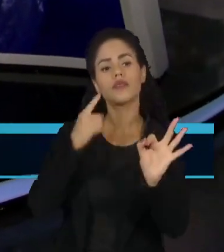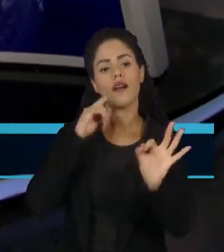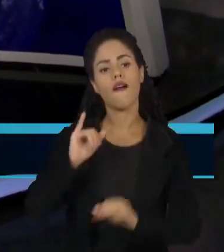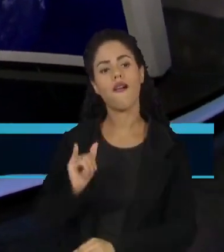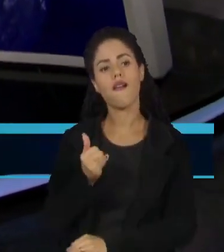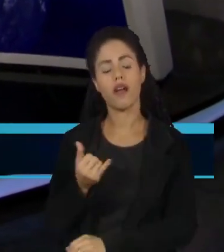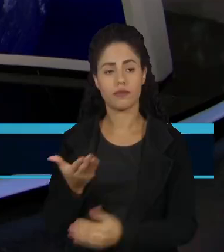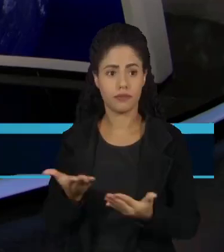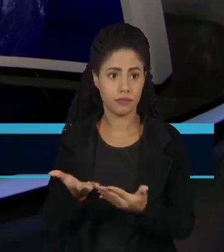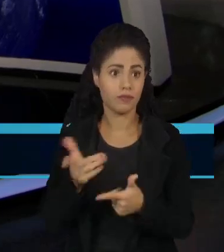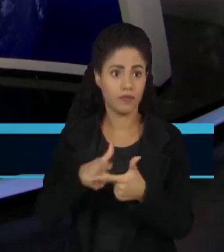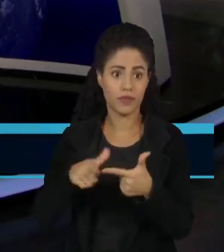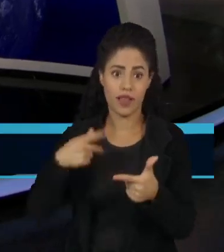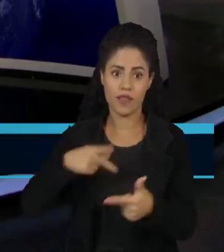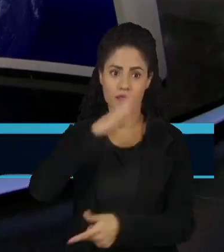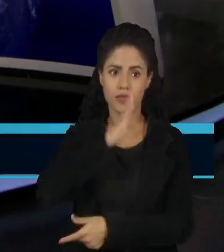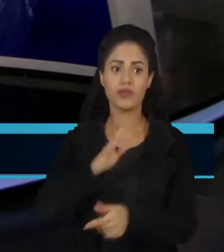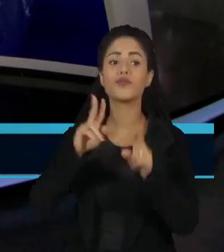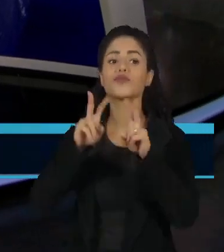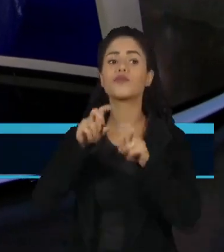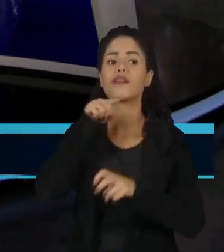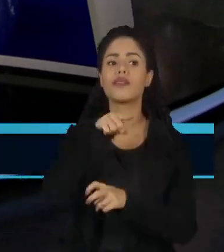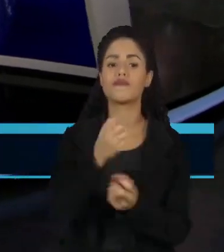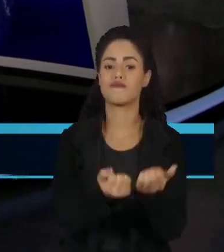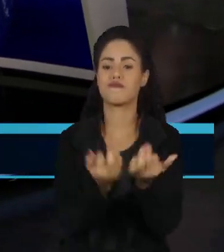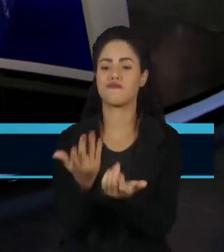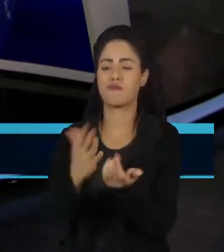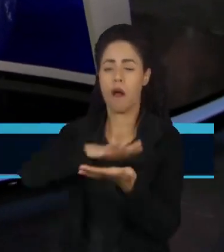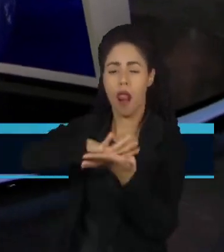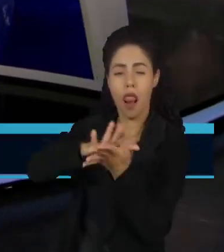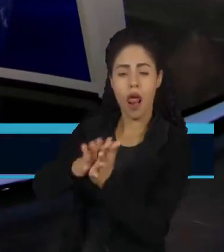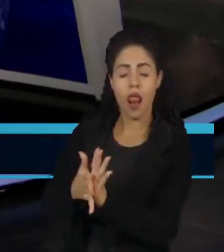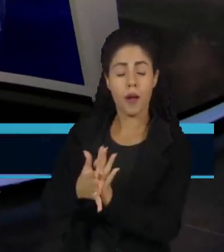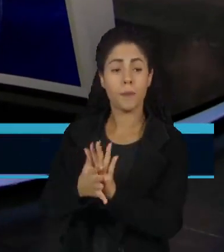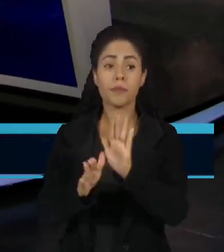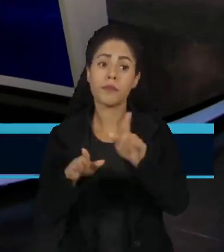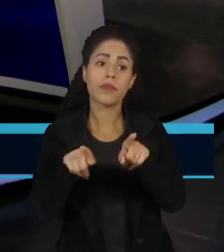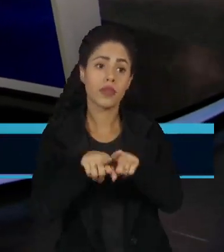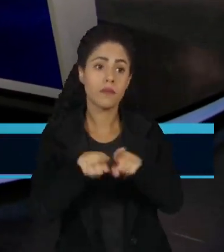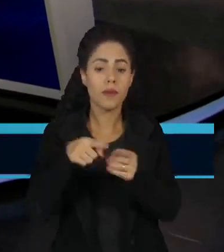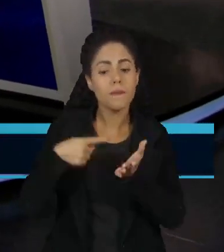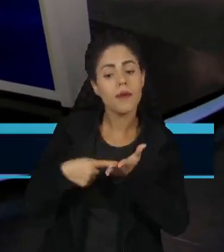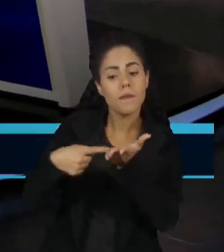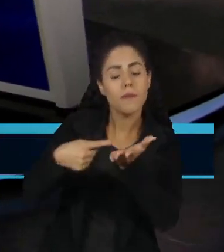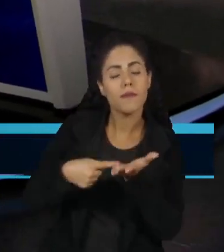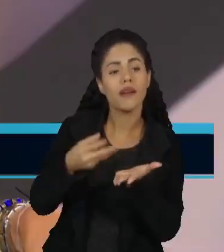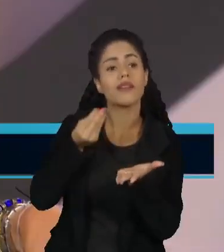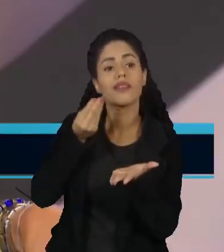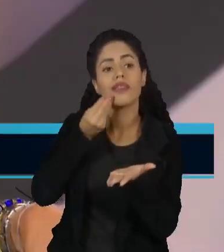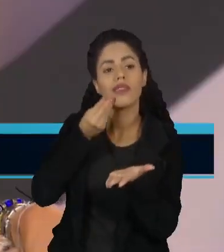aproveitando de uma fragilidade nossa em relação ao desmatamento. Eu acho que, inclusive, para a negociação